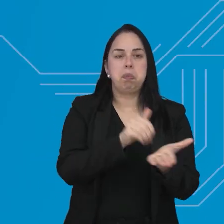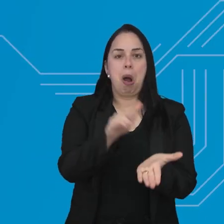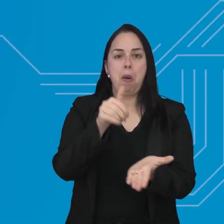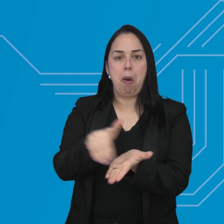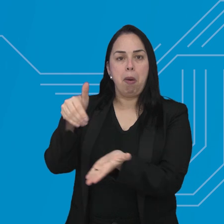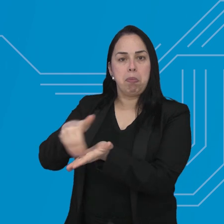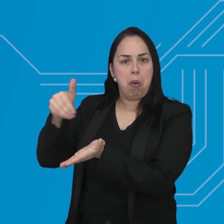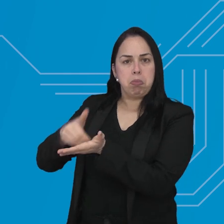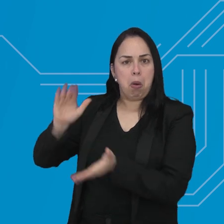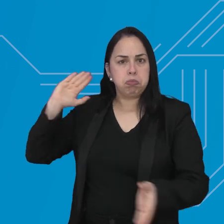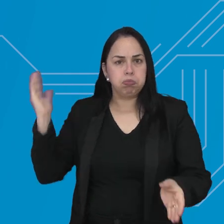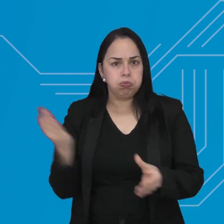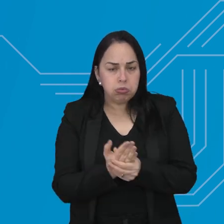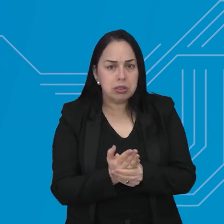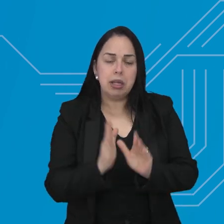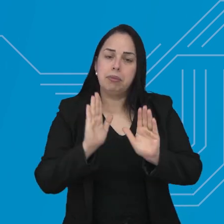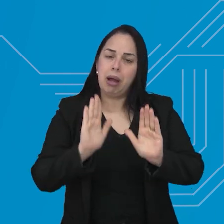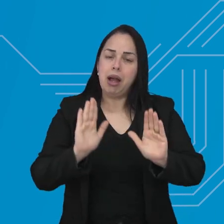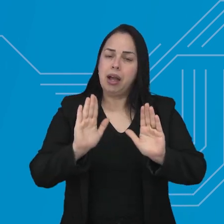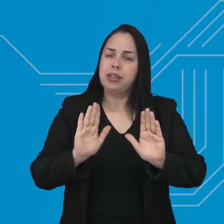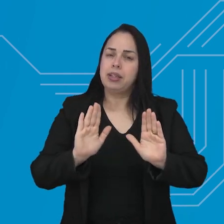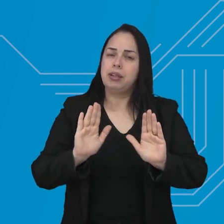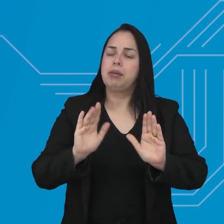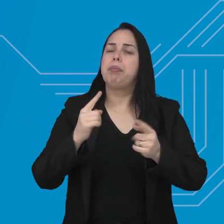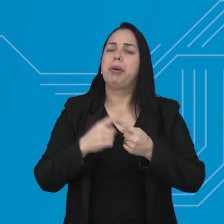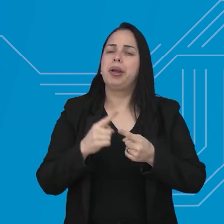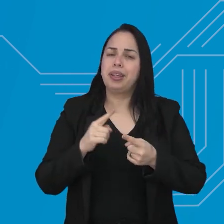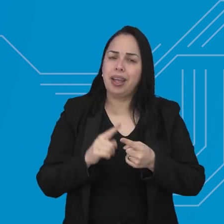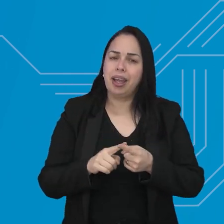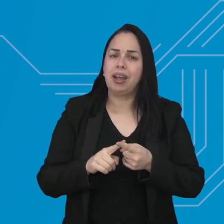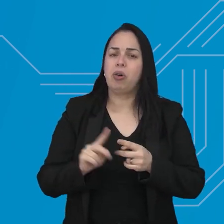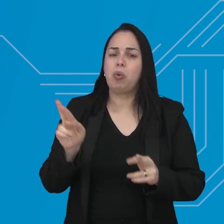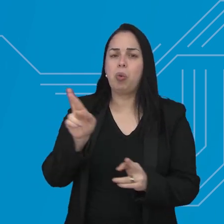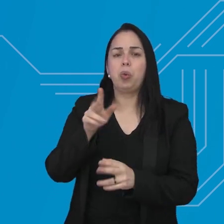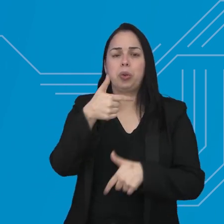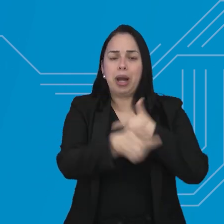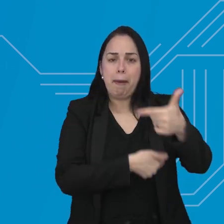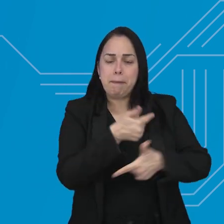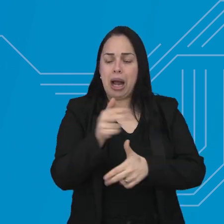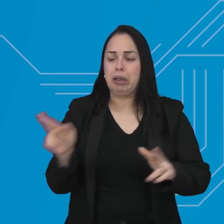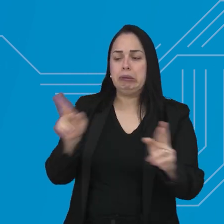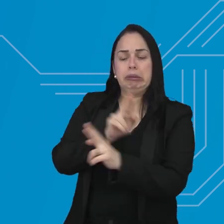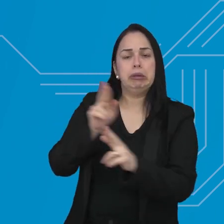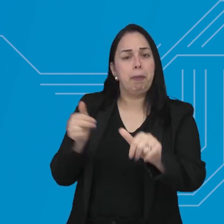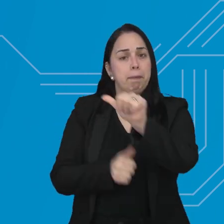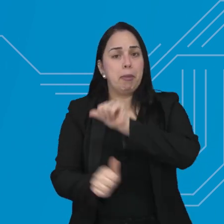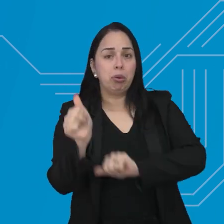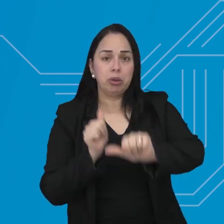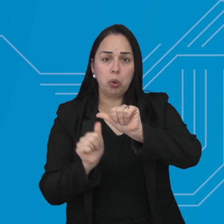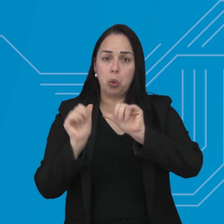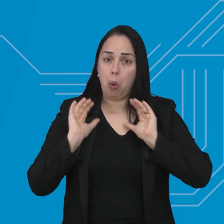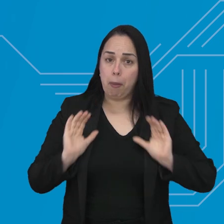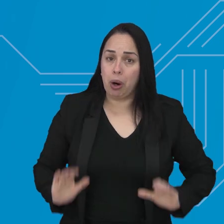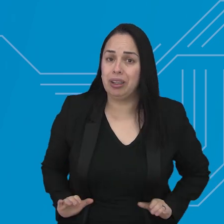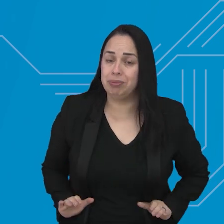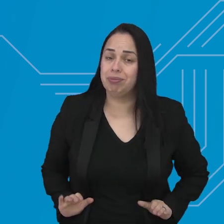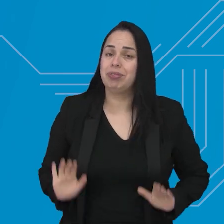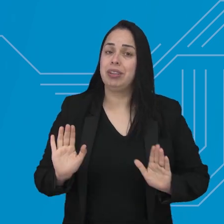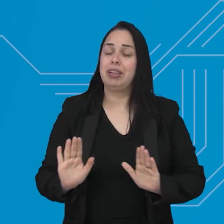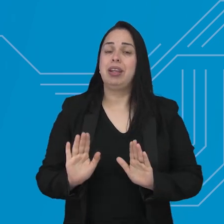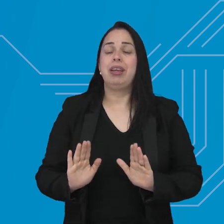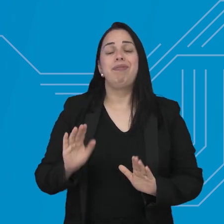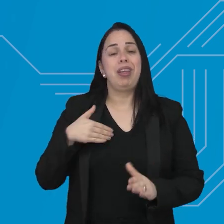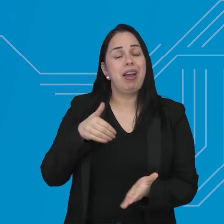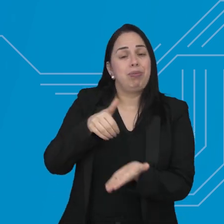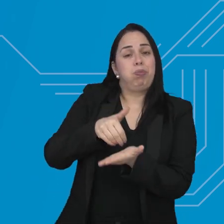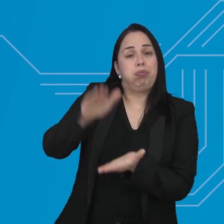por justa causa neste ano. Entre as explicações está a mudança nas relações de trabalho no pós-pandemia. Considerada um tipo